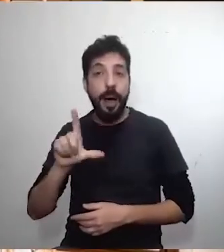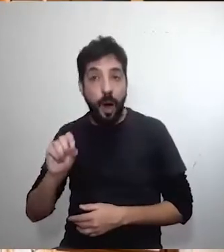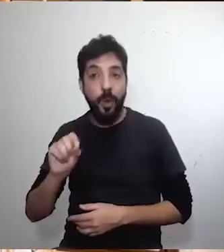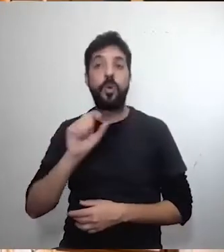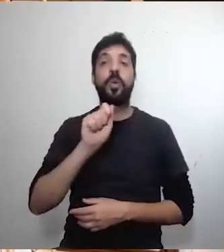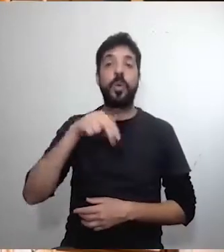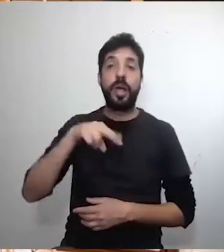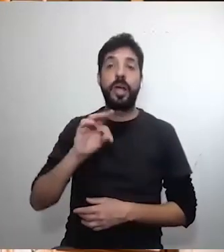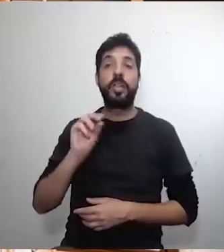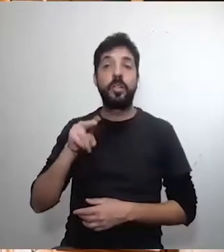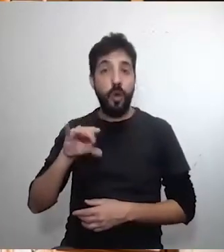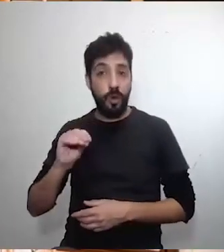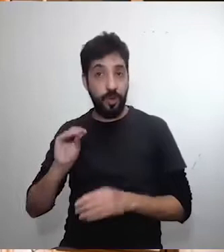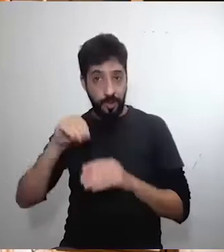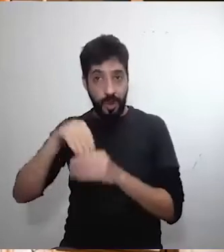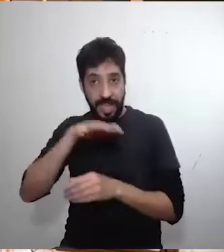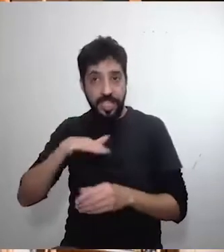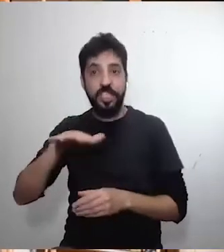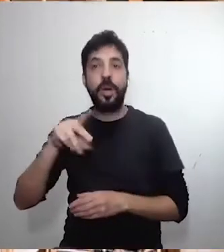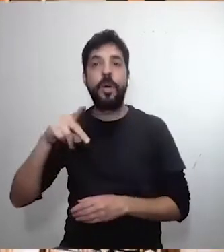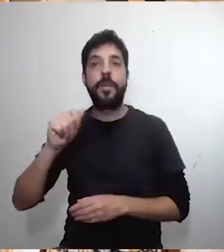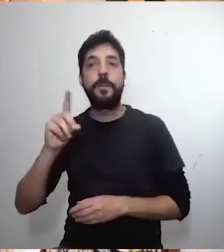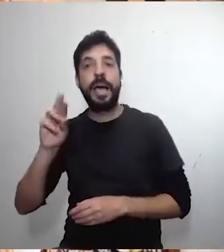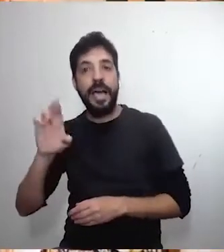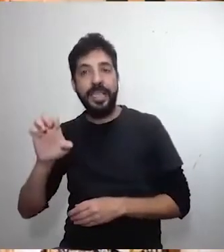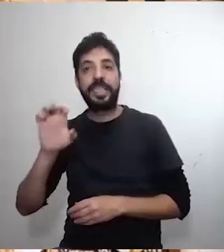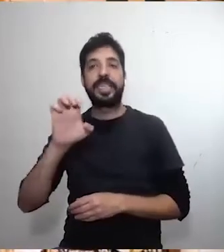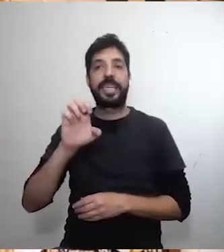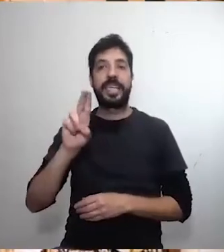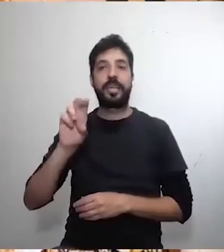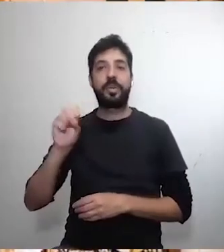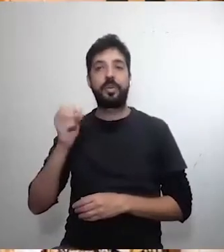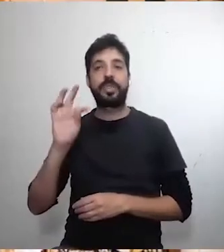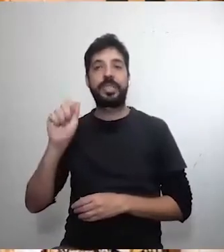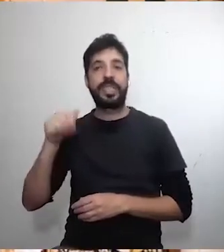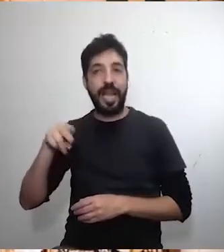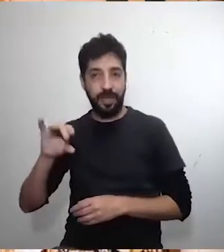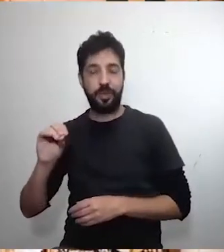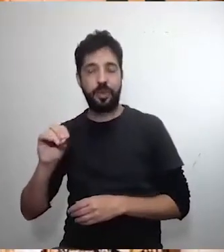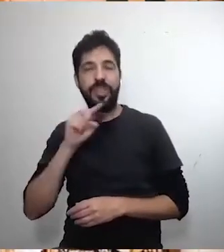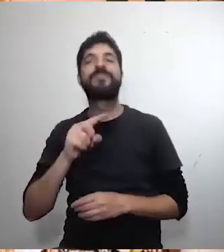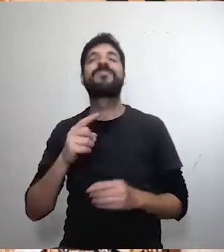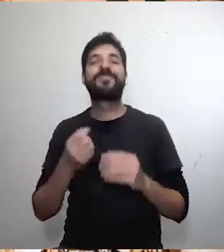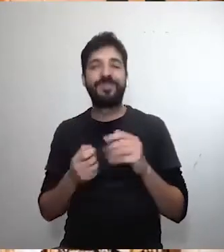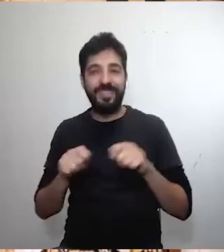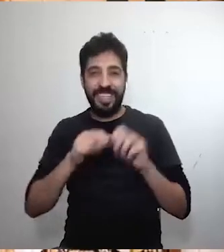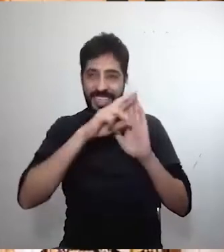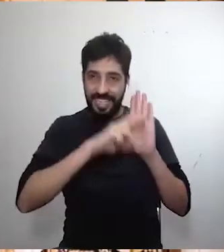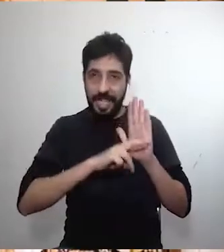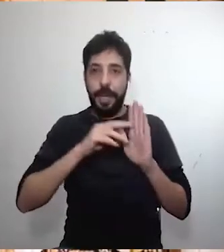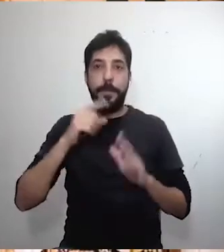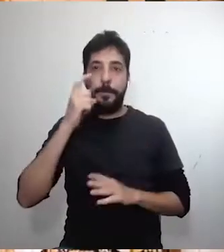vão nos ensinar uma receita de biscoito de nata daquelas de comer rezando.